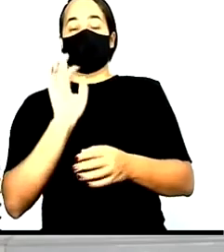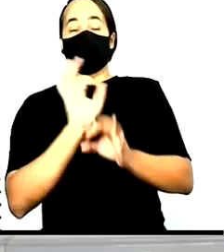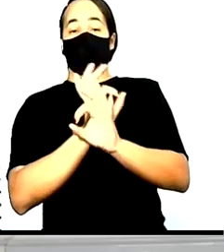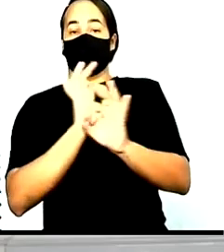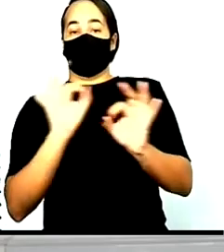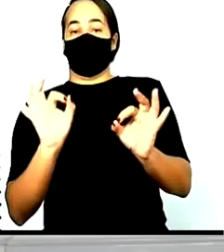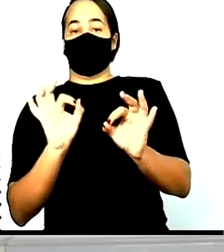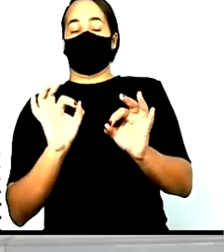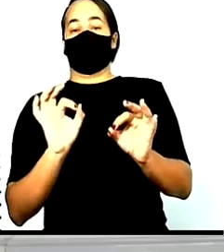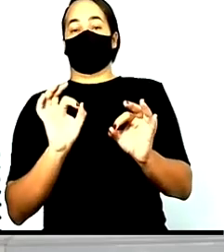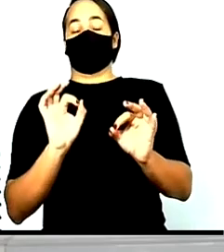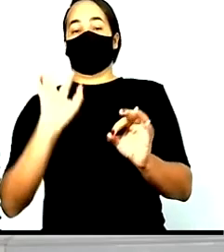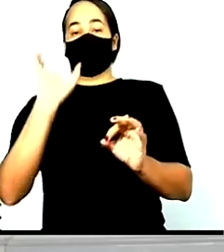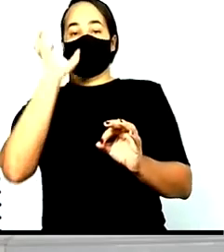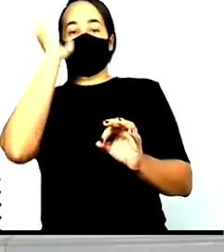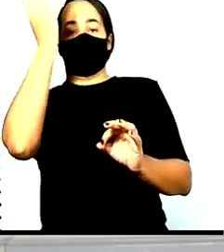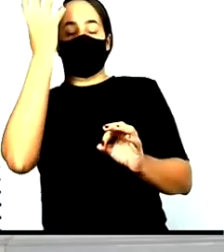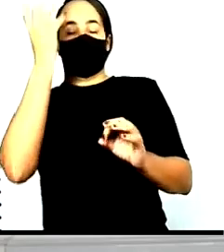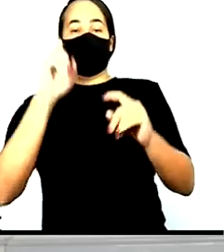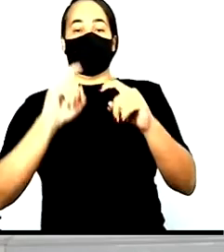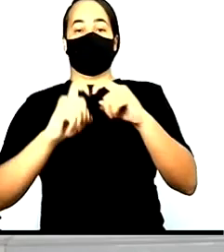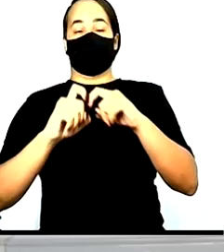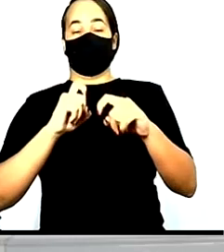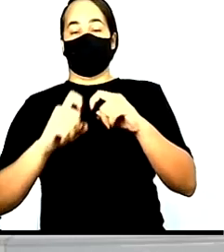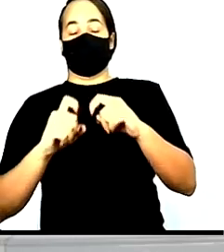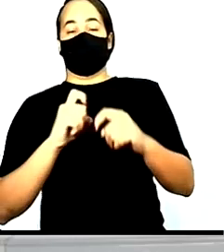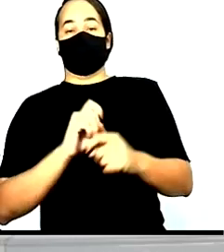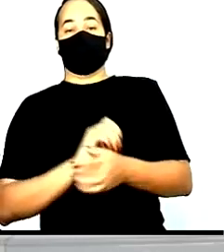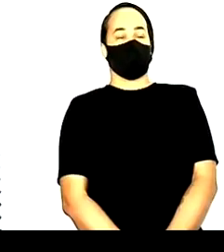para levar mais fácil, com mais facilidade, à ejaculação.